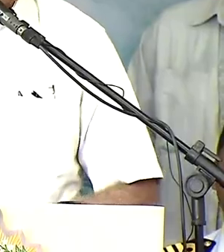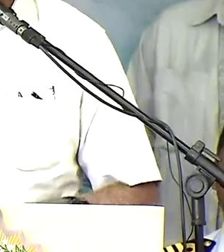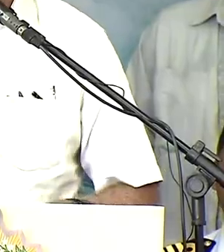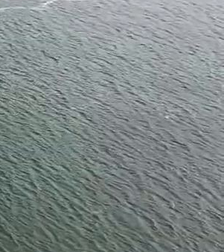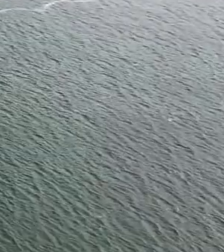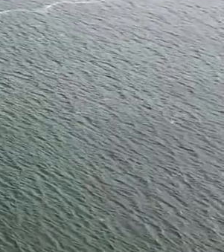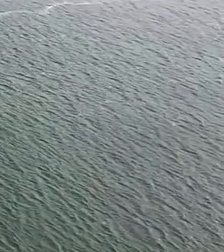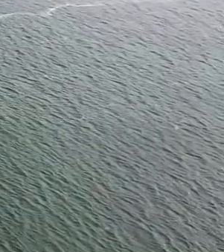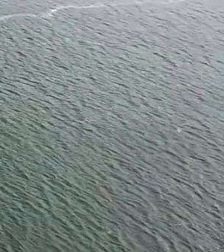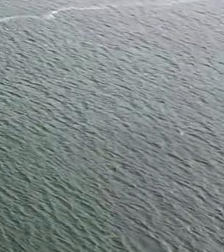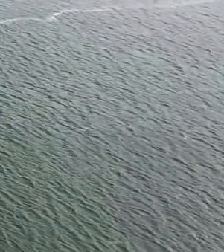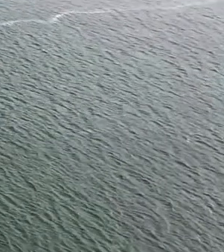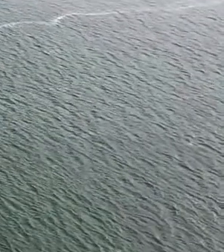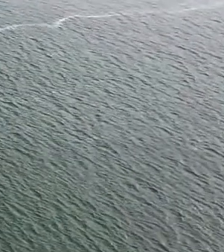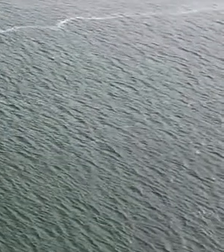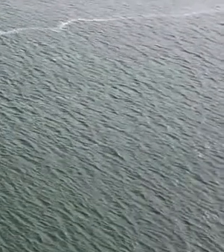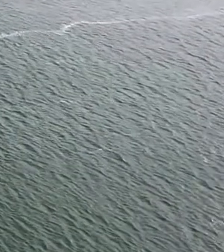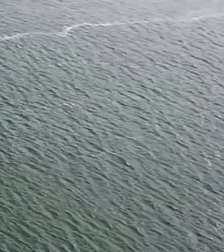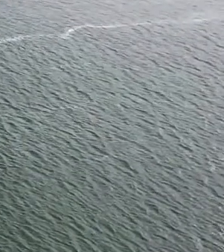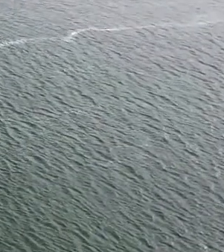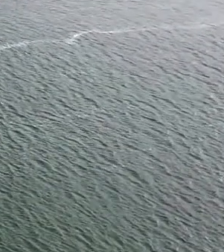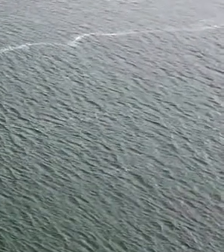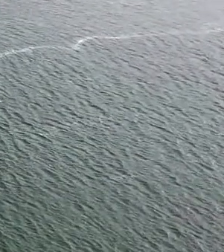Legendas Pedro Negri